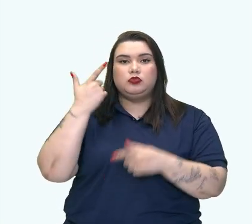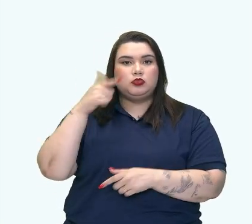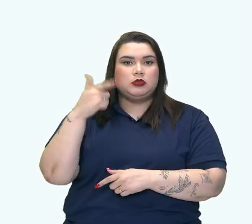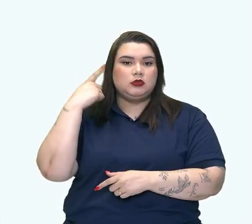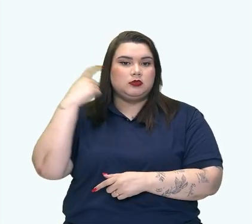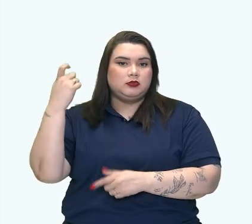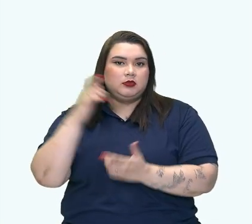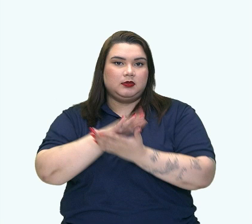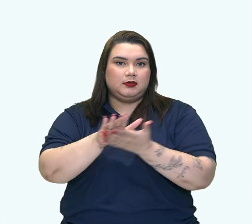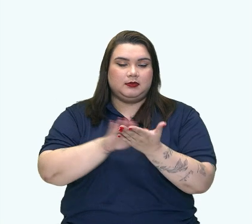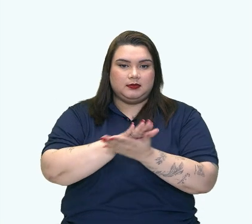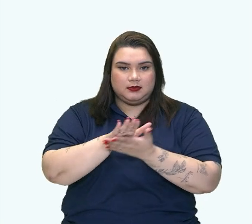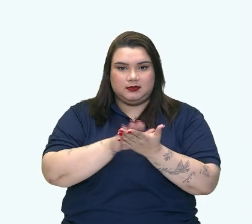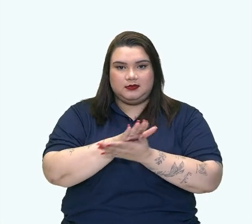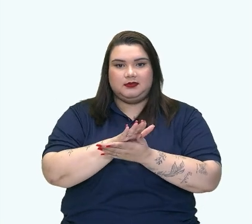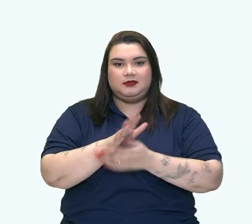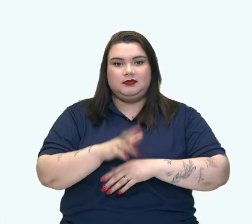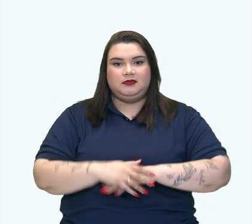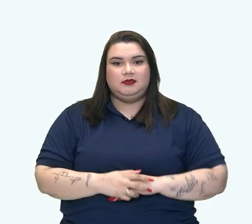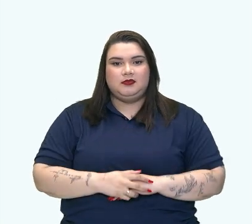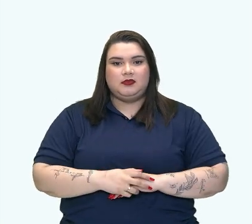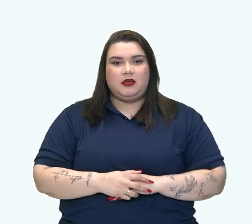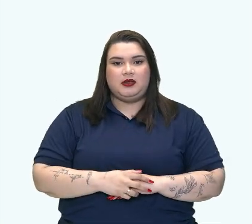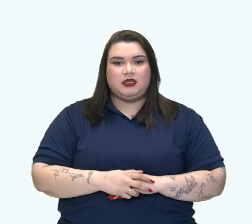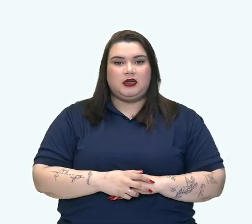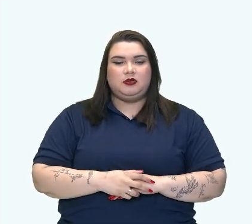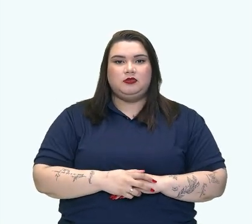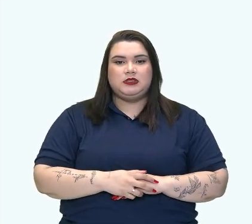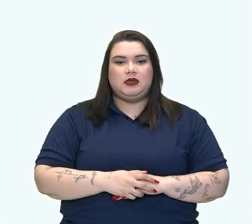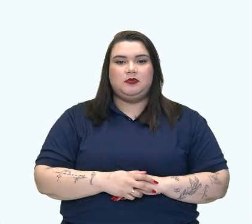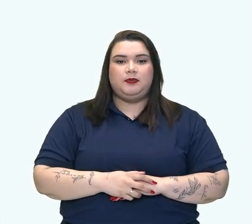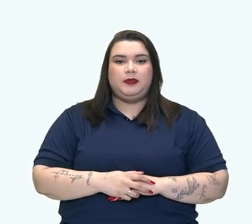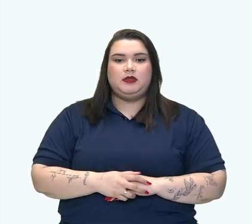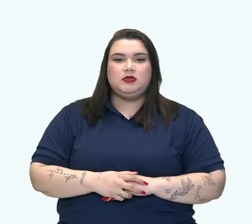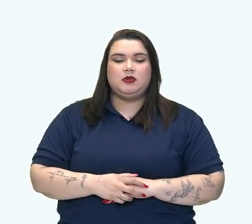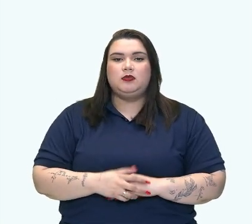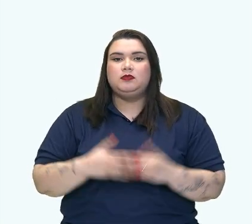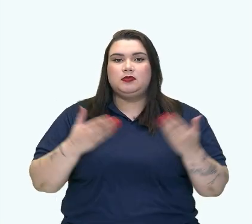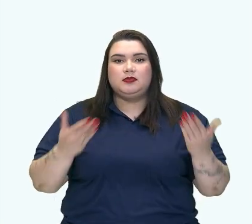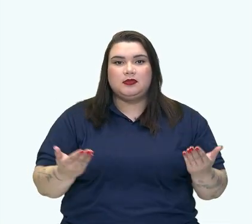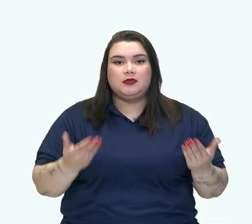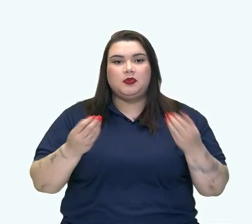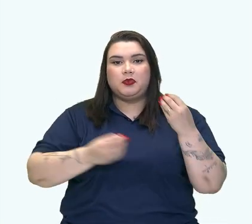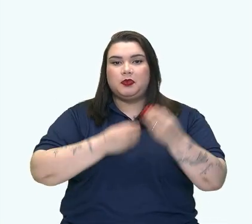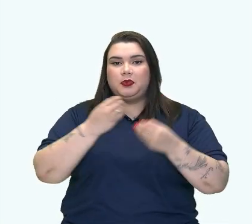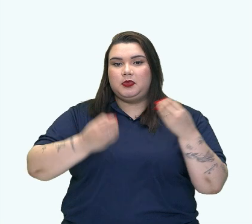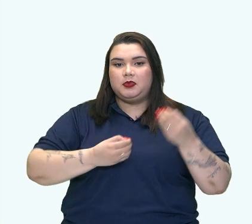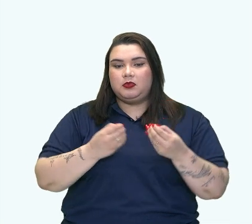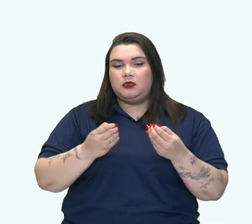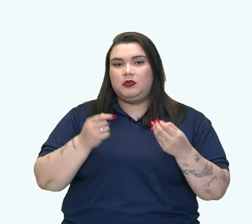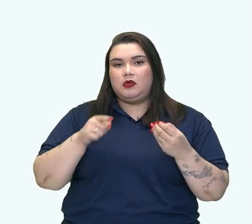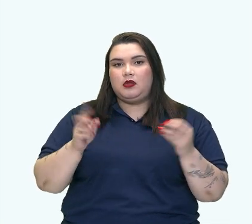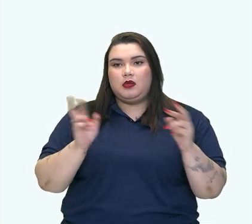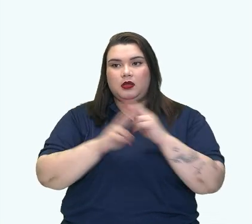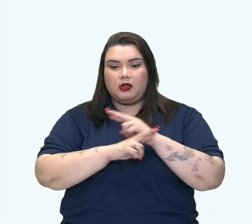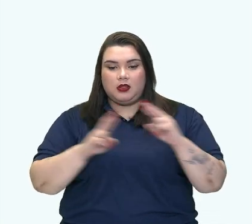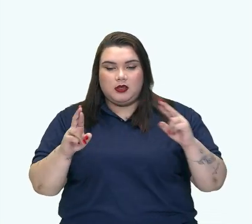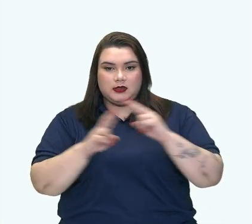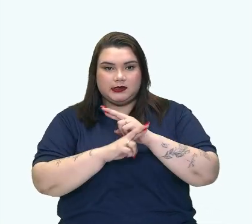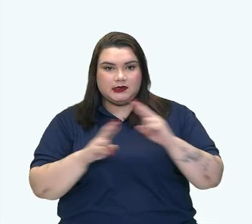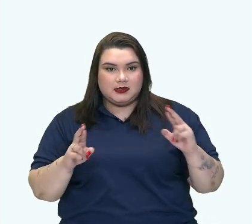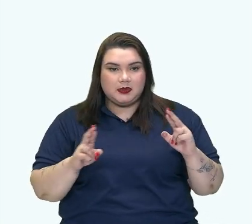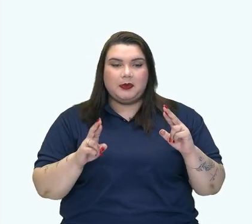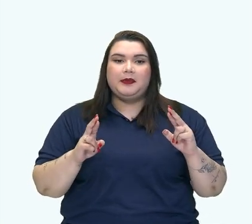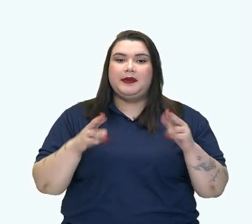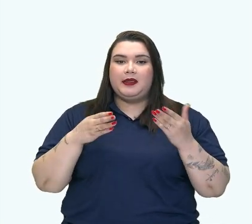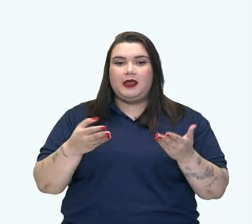som. E percebam a disposição das palavras, que é bastante importante para a poesia do concretismo. Essa ideia do concretismo é algo